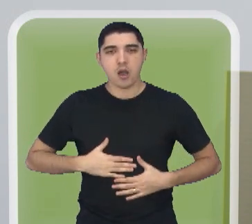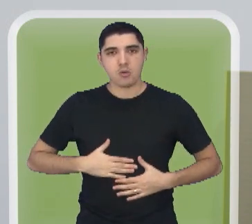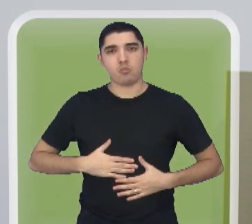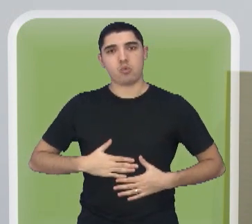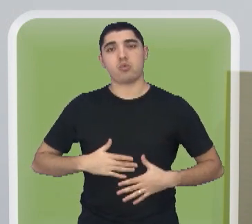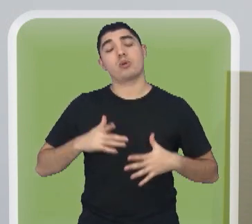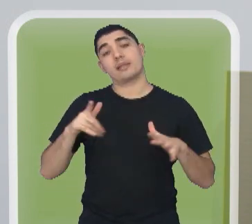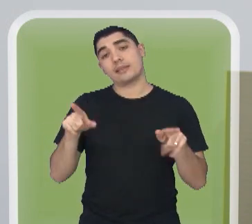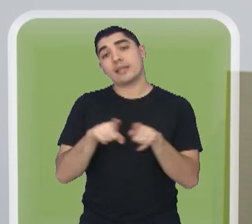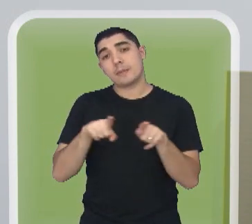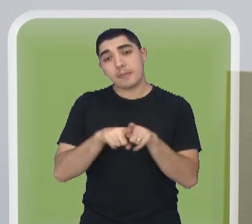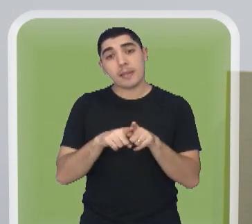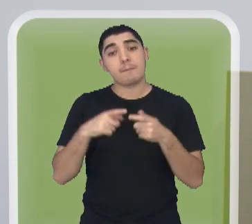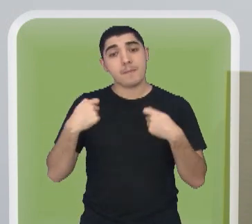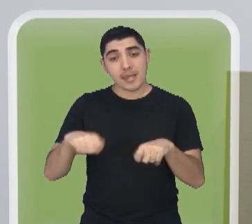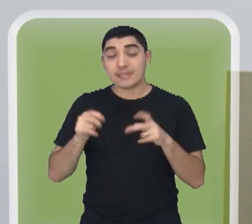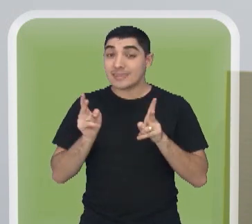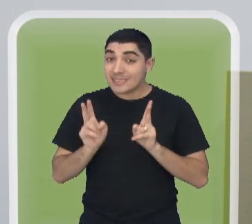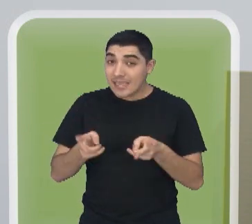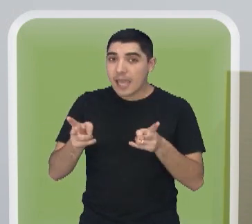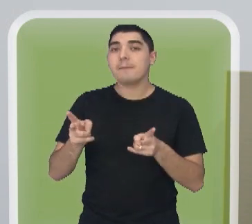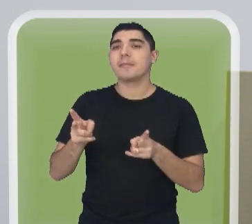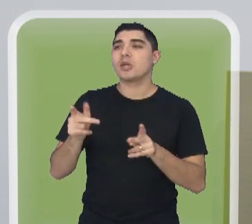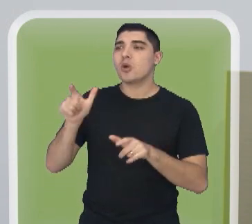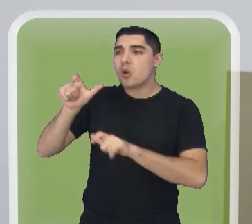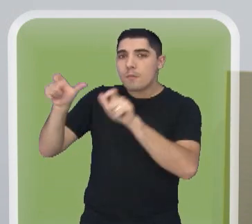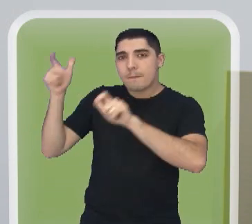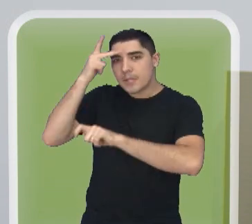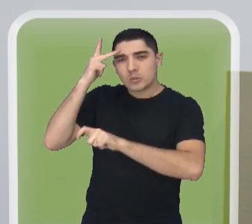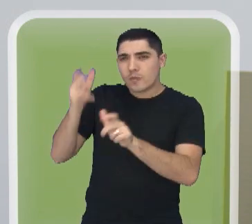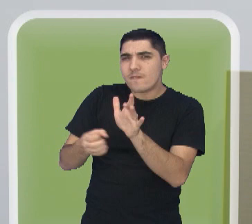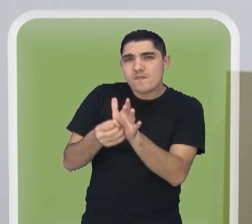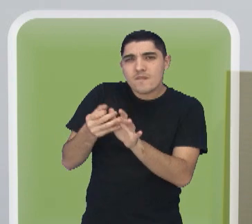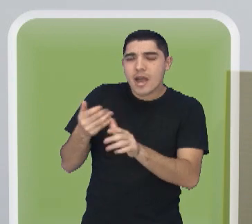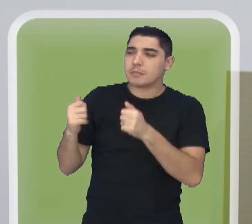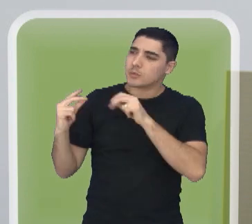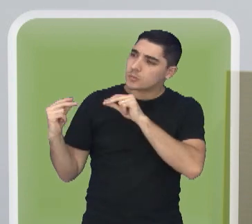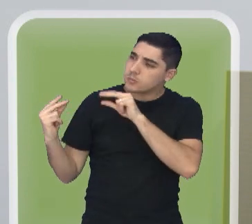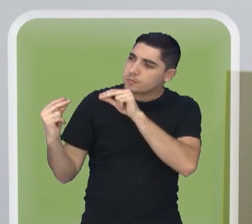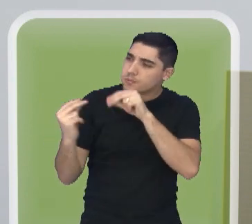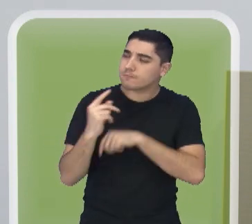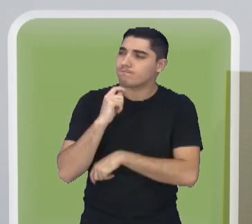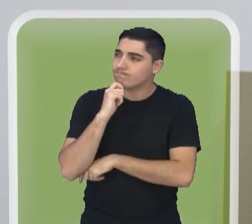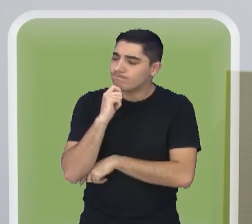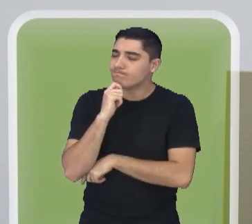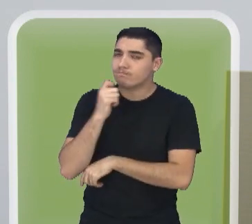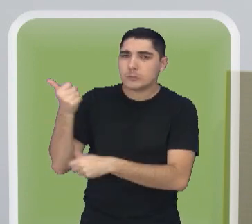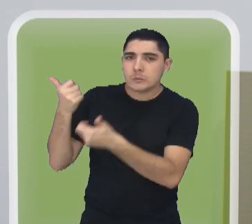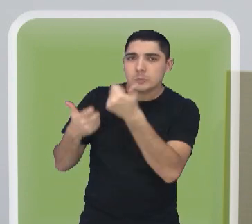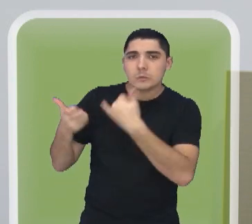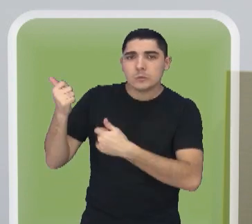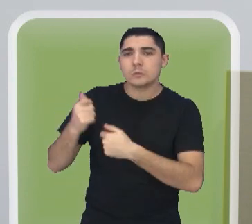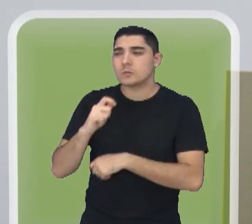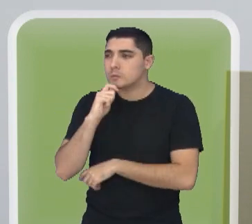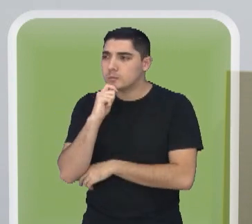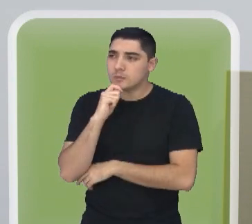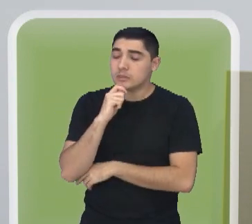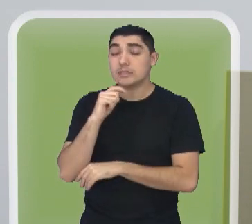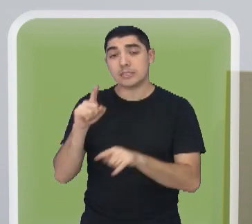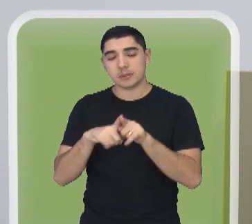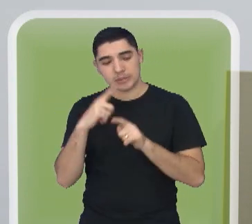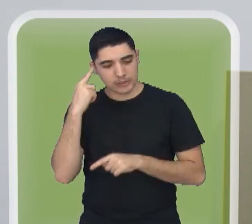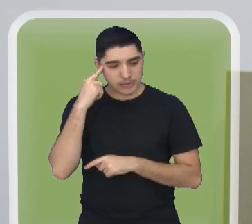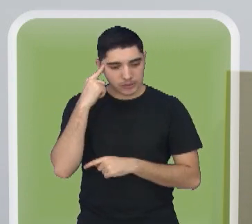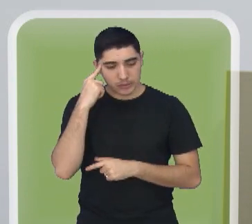ouvir muito, ouvir várias pessoas, mas saber também que tem que tomar a decisão